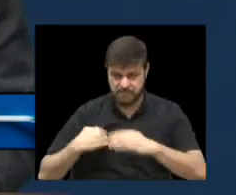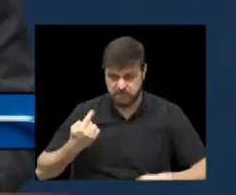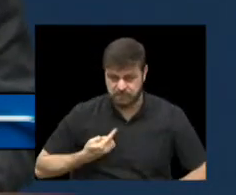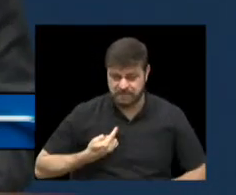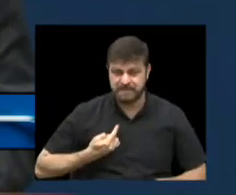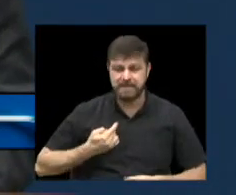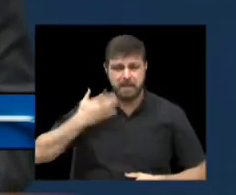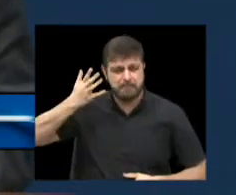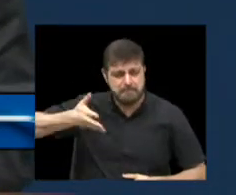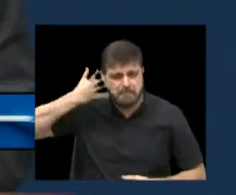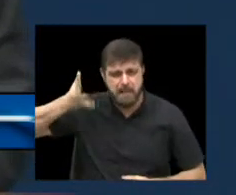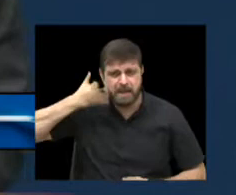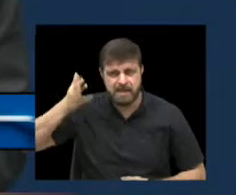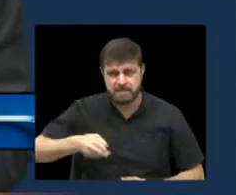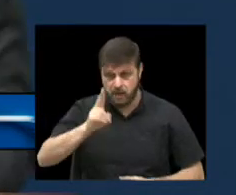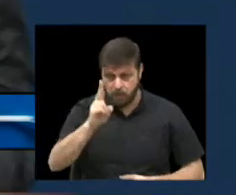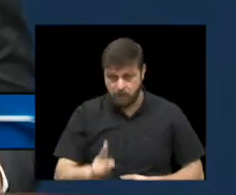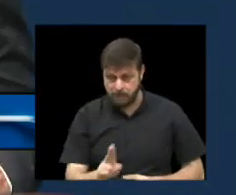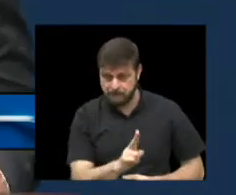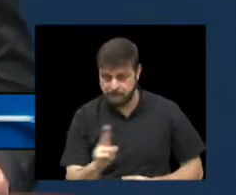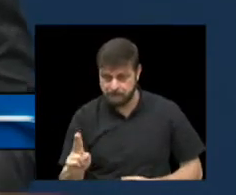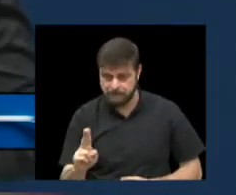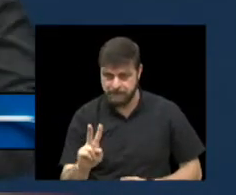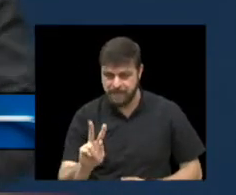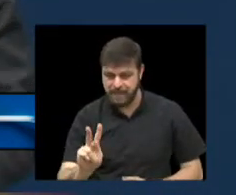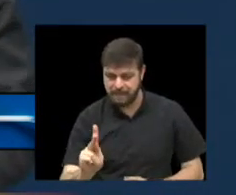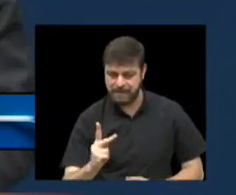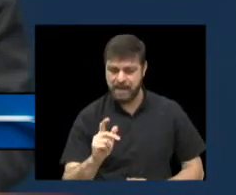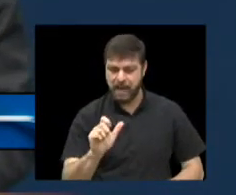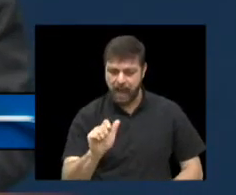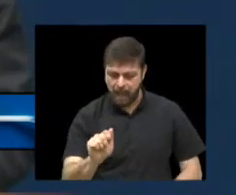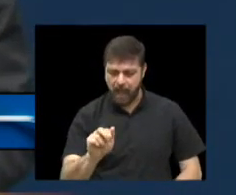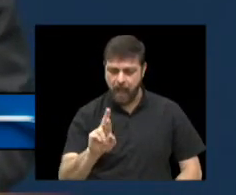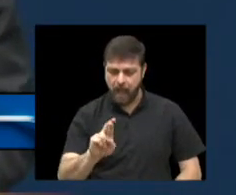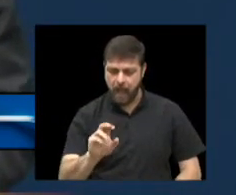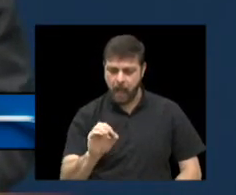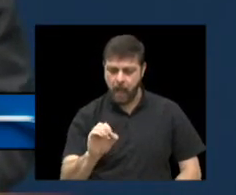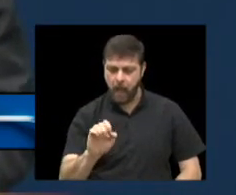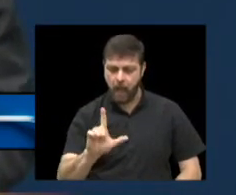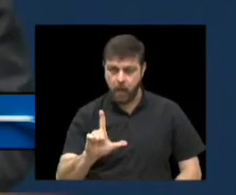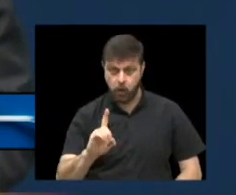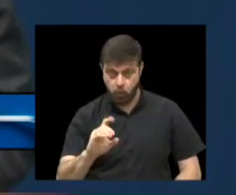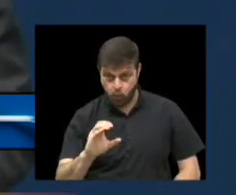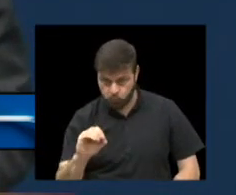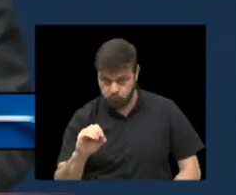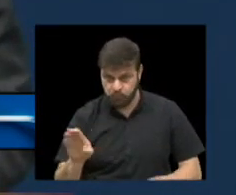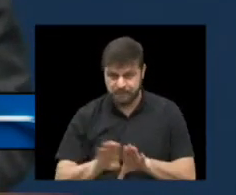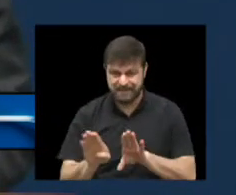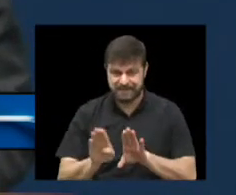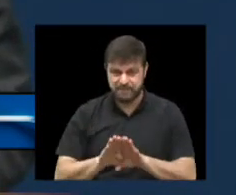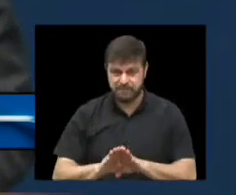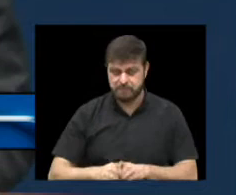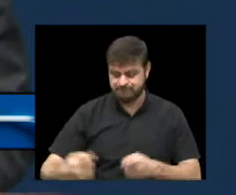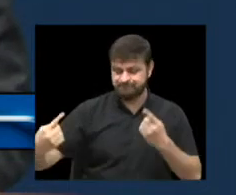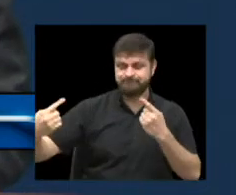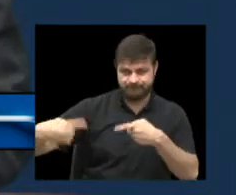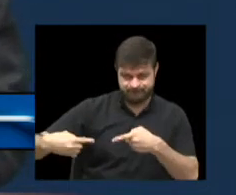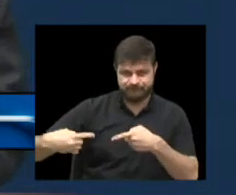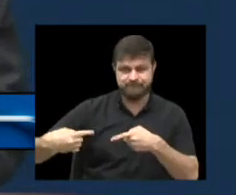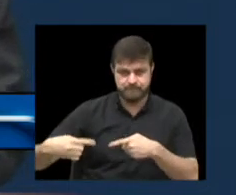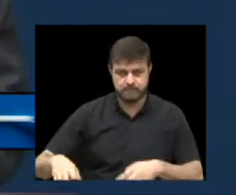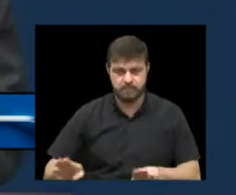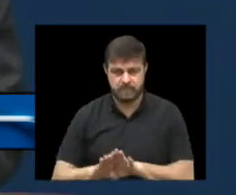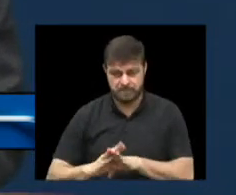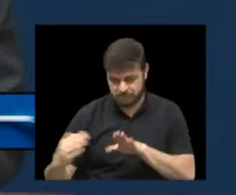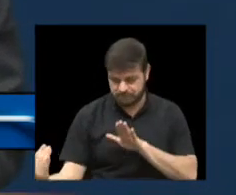de palestras com o Padre Haroldo e também a importância da prevenção e os desafios enfrentados através